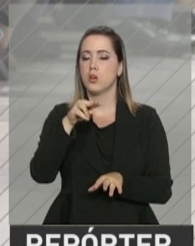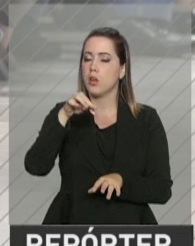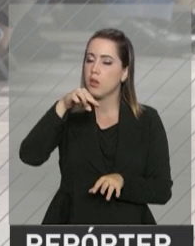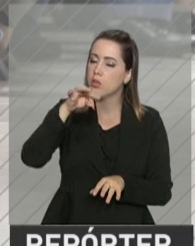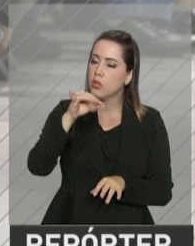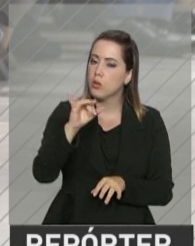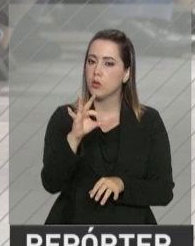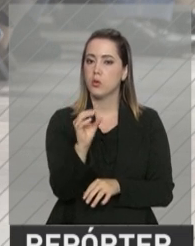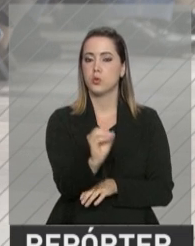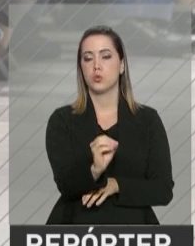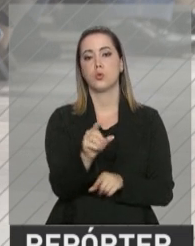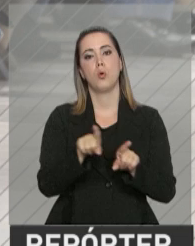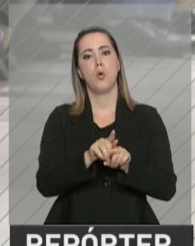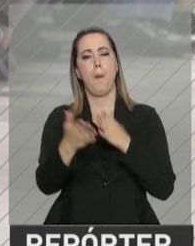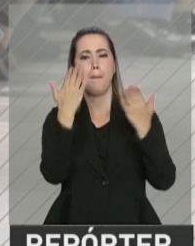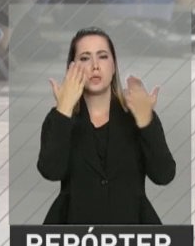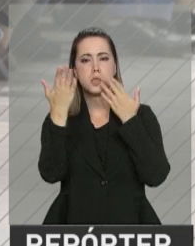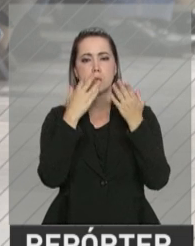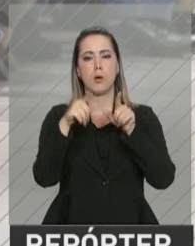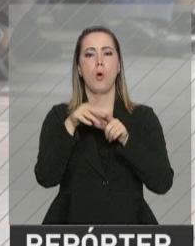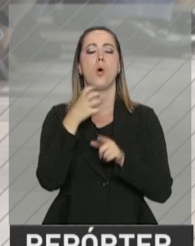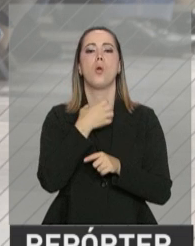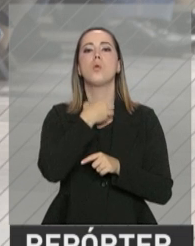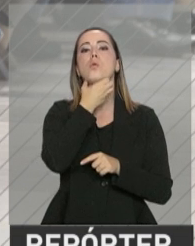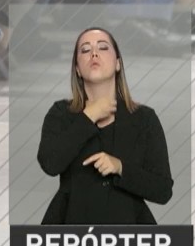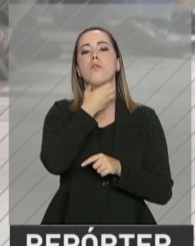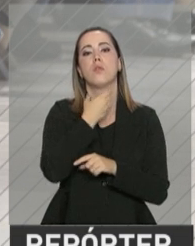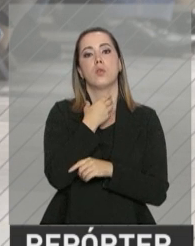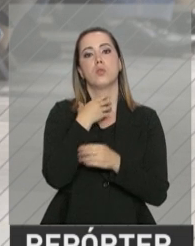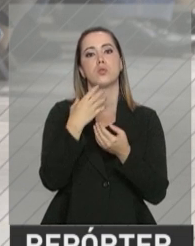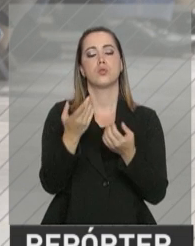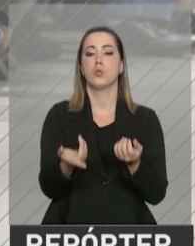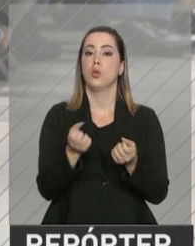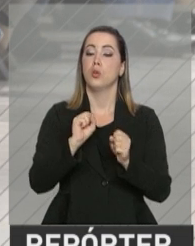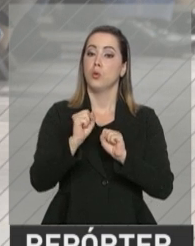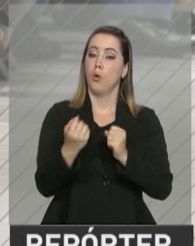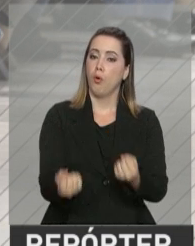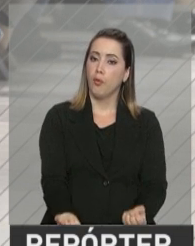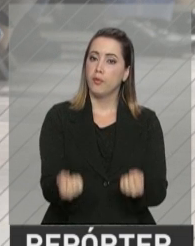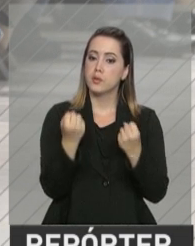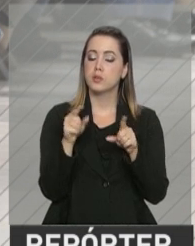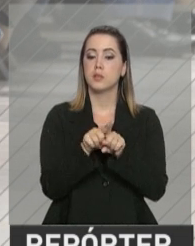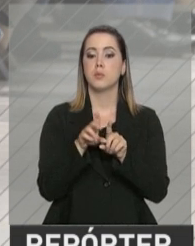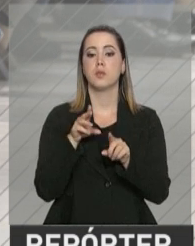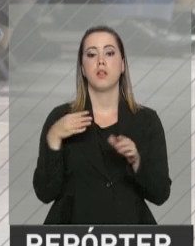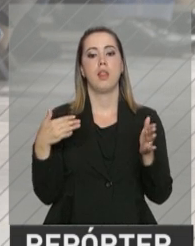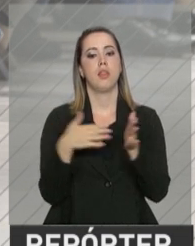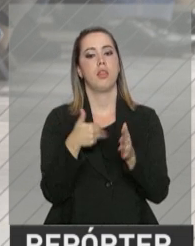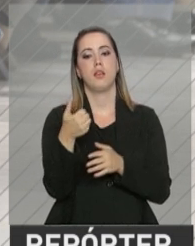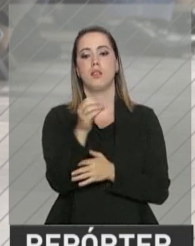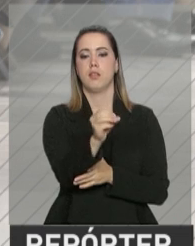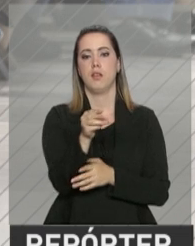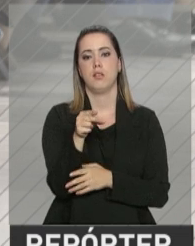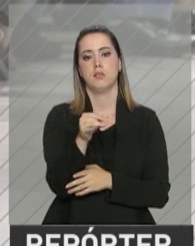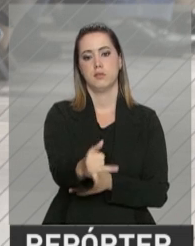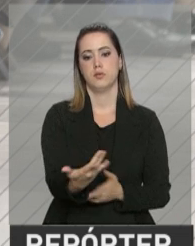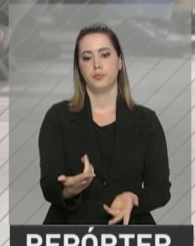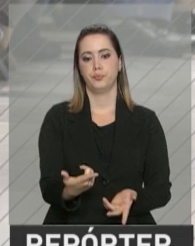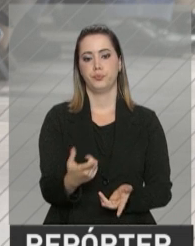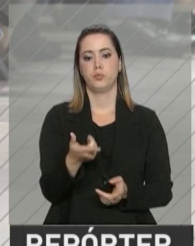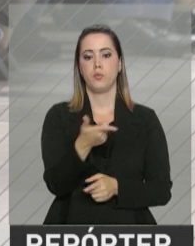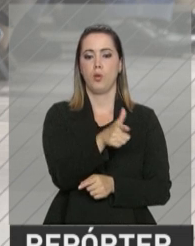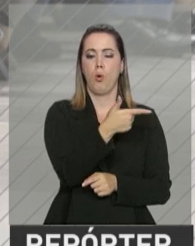sessões com psicólogo, fonoaudiólogo e fisioterapeuta, por exemplo, devem ser fornecidos num prazo de até 10 dias.